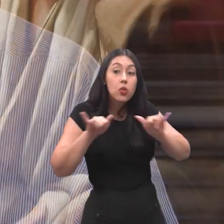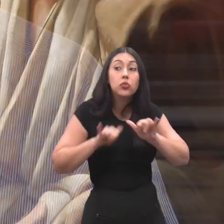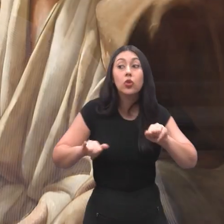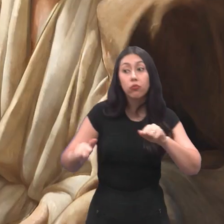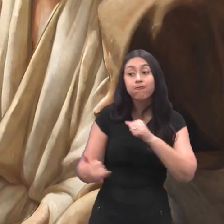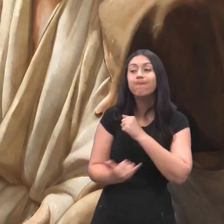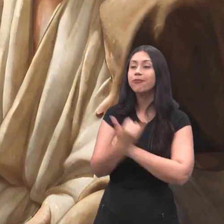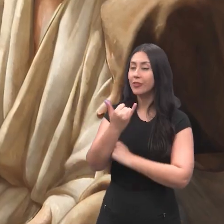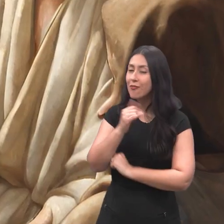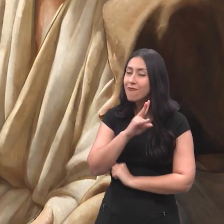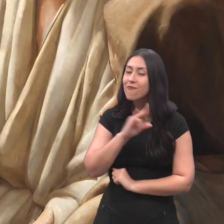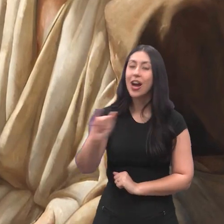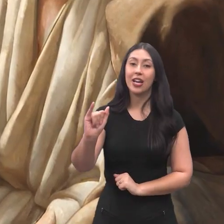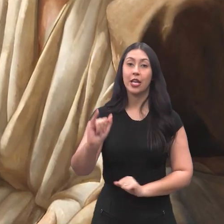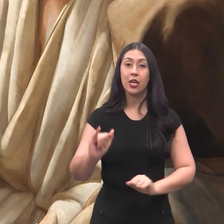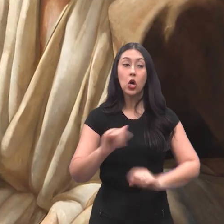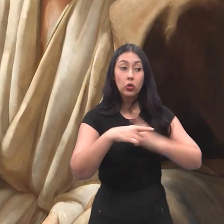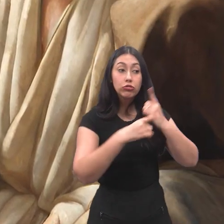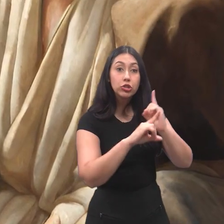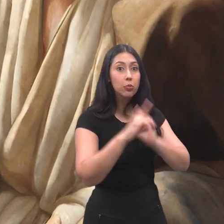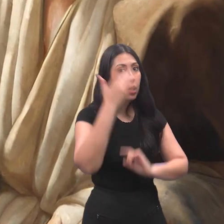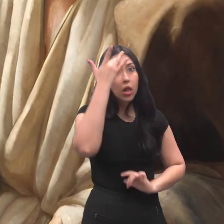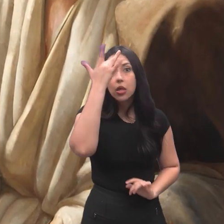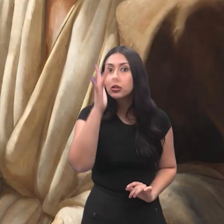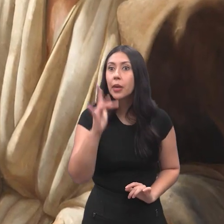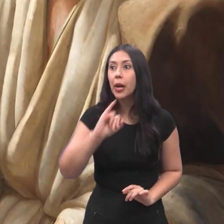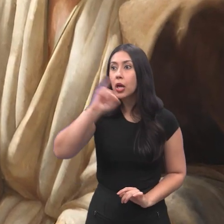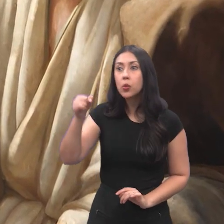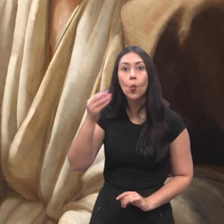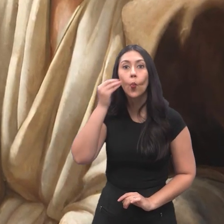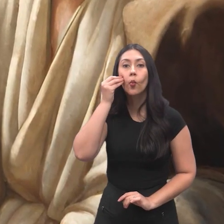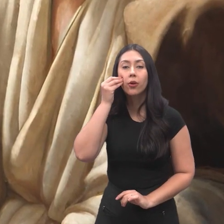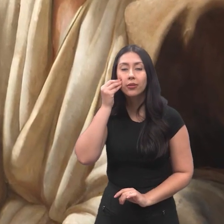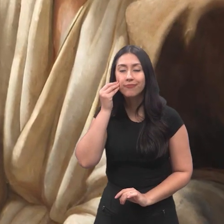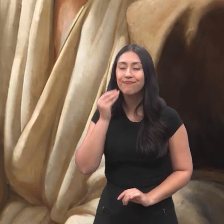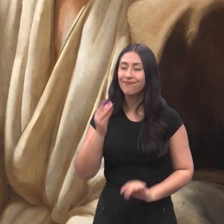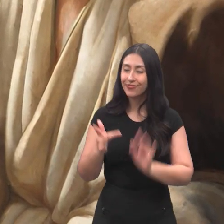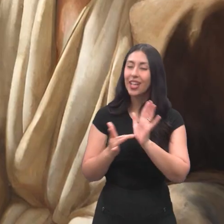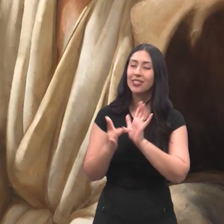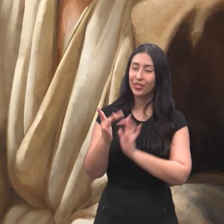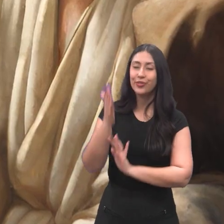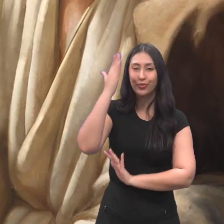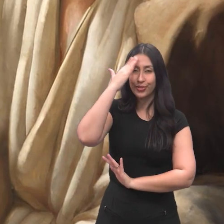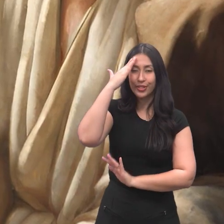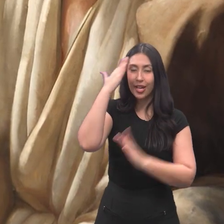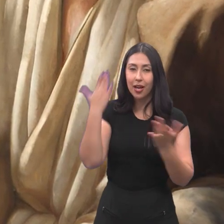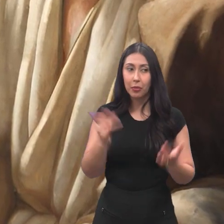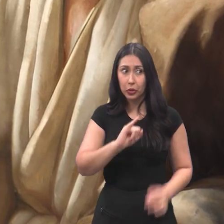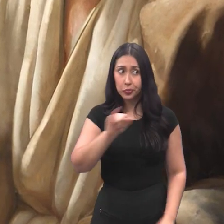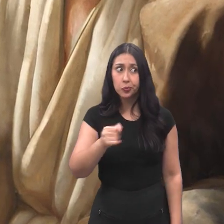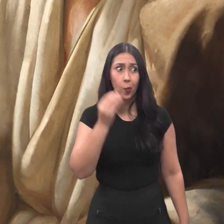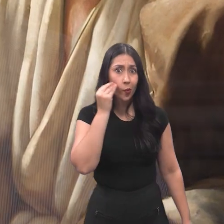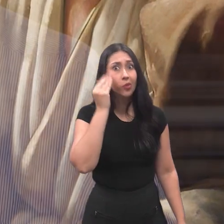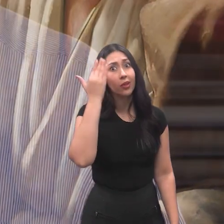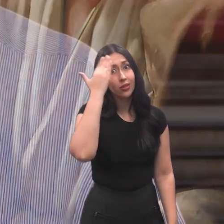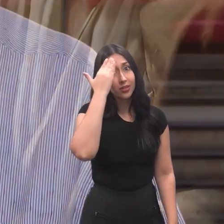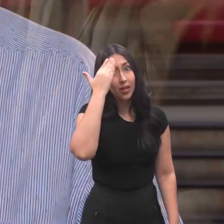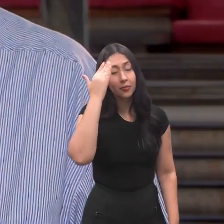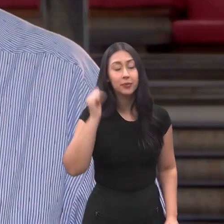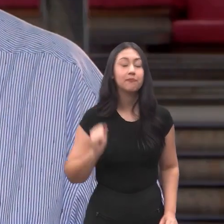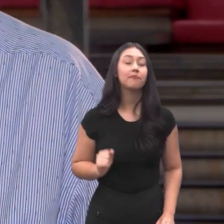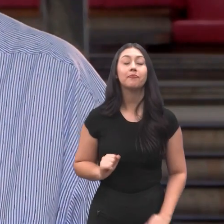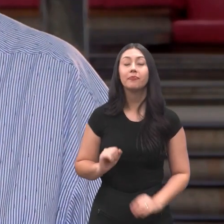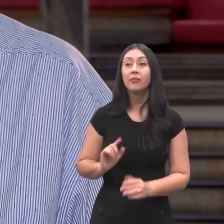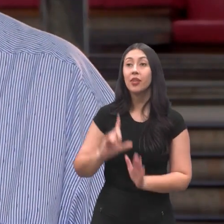se sabe, os discípulos não conseguem identificar que é Judas, Jesus sabe e Judas sabe, não é? E